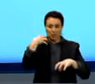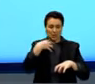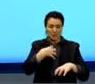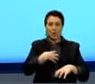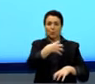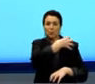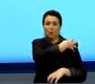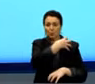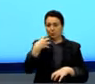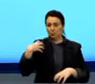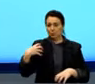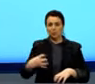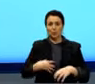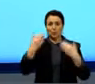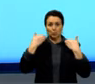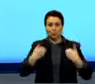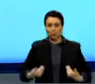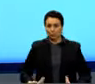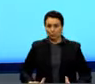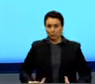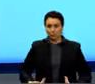Não por sistemas, mas por